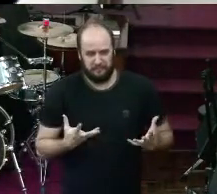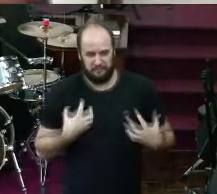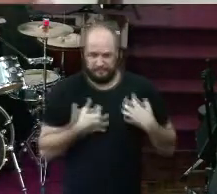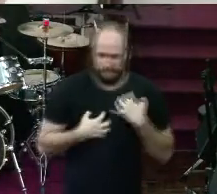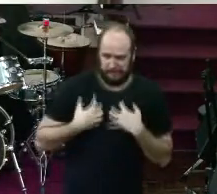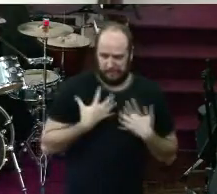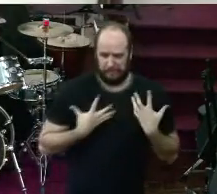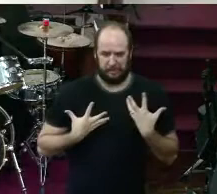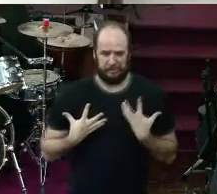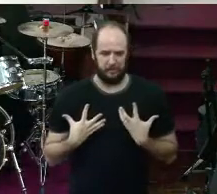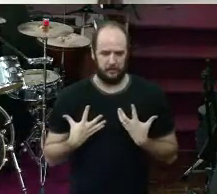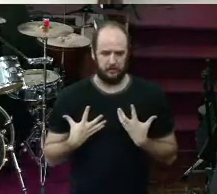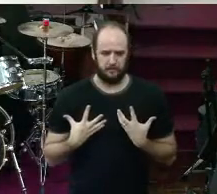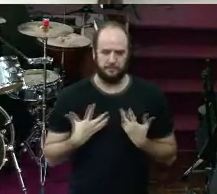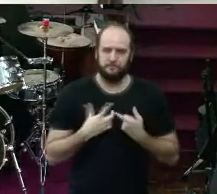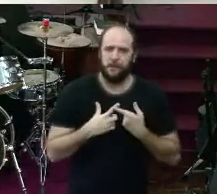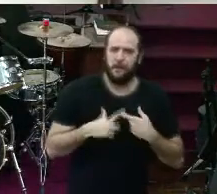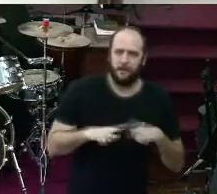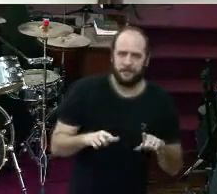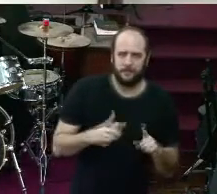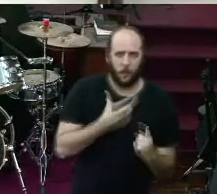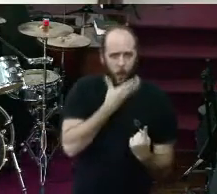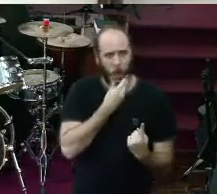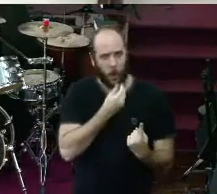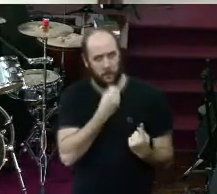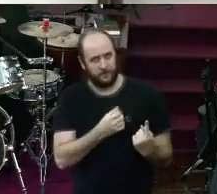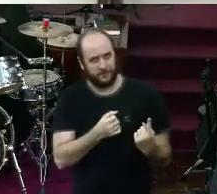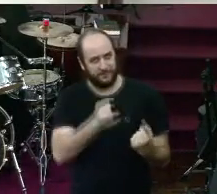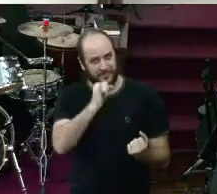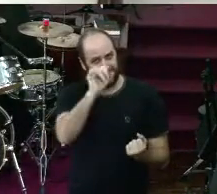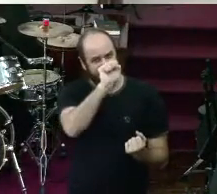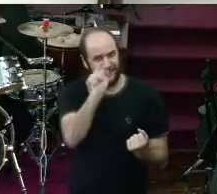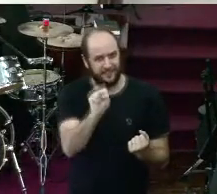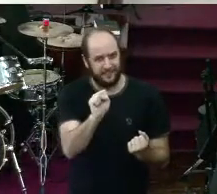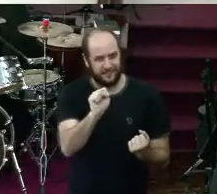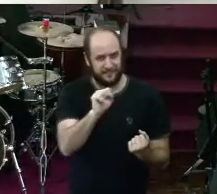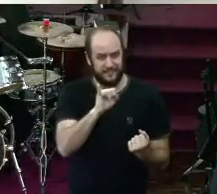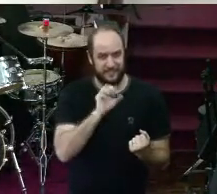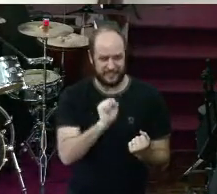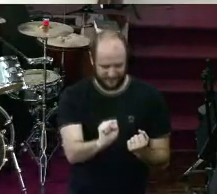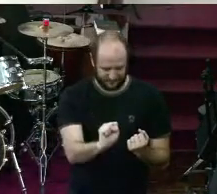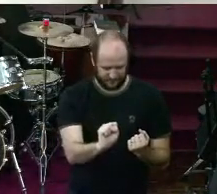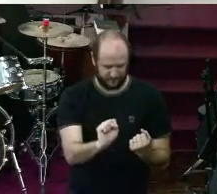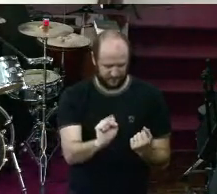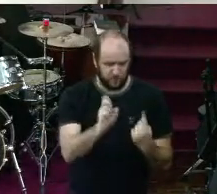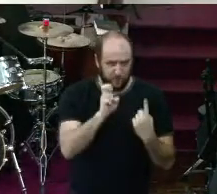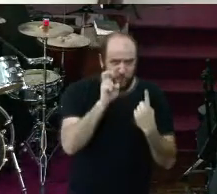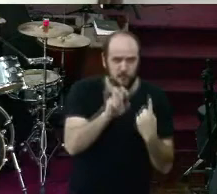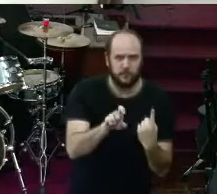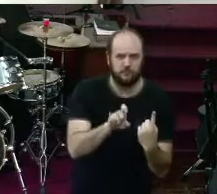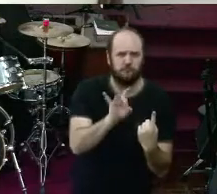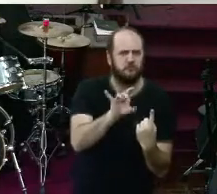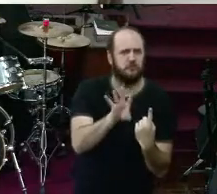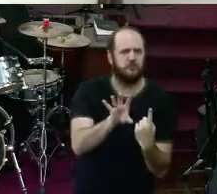momento ali de adoração ao Senhor, e o Senhor lhe agraciou, lhe dando essa visão. Ele viu o